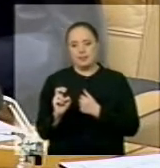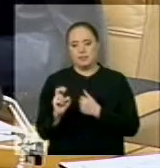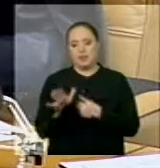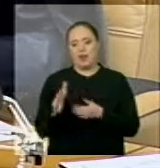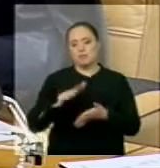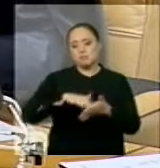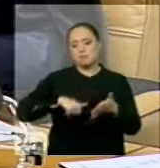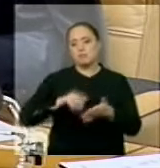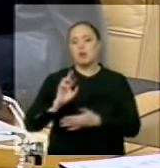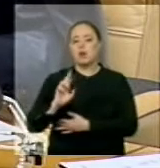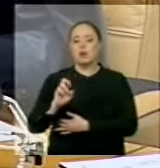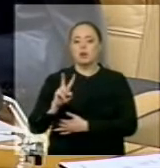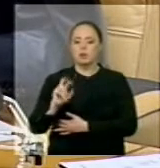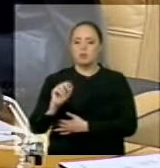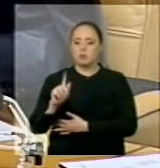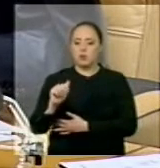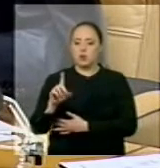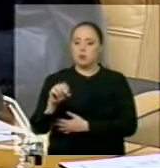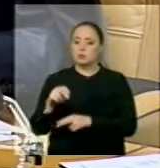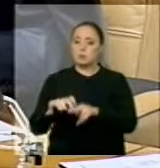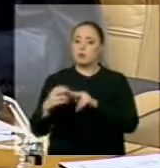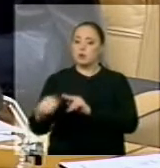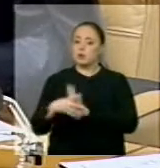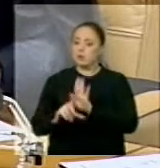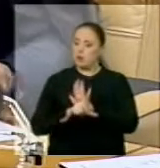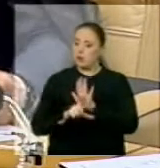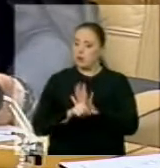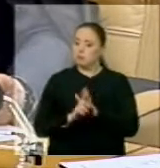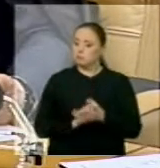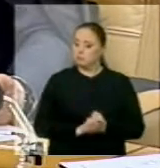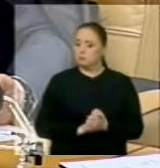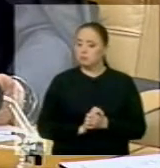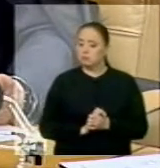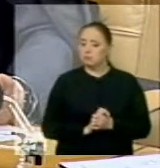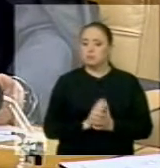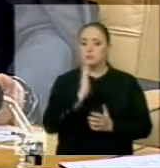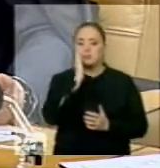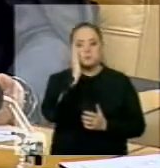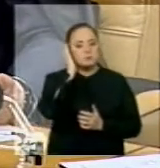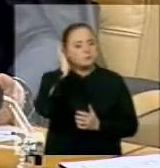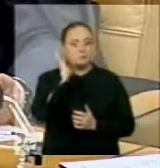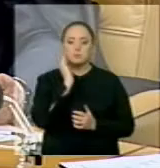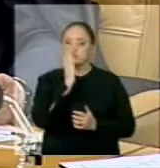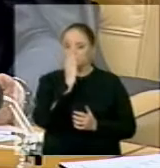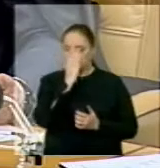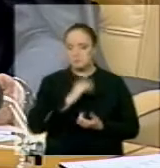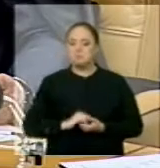revogados pela nova legislação. Portanto, o que eu estou a dizer